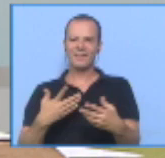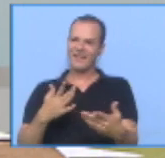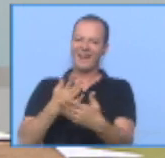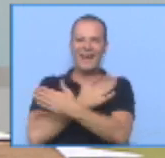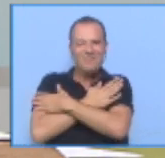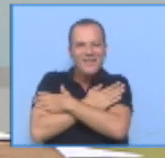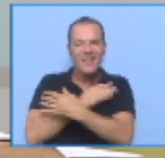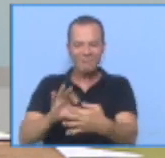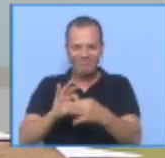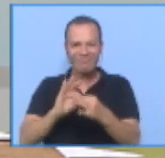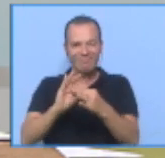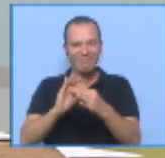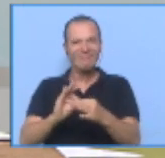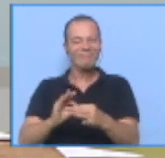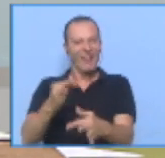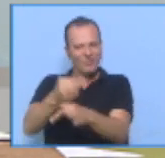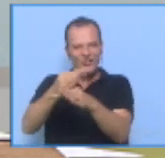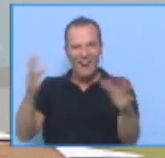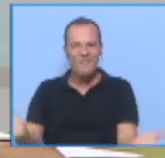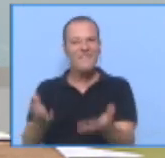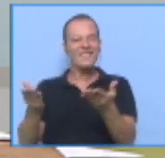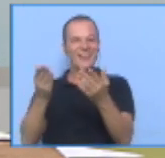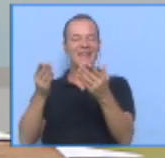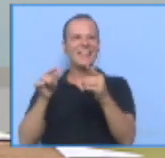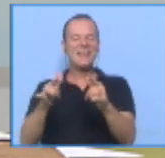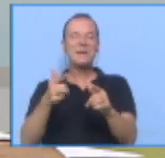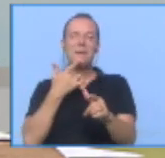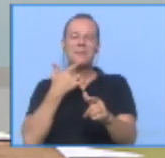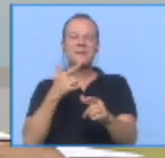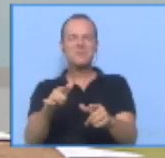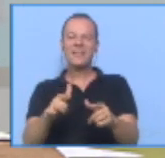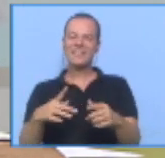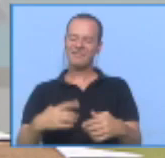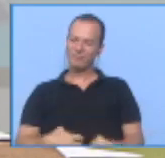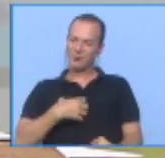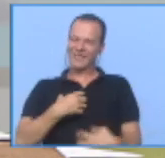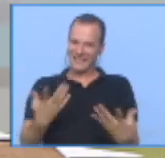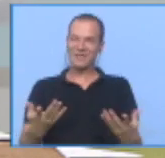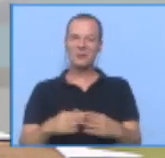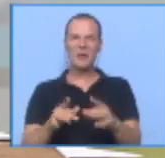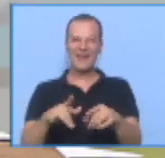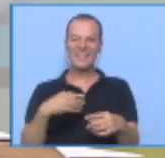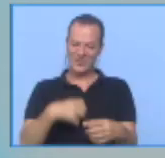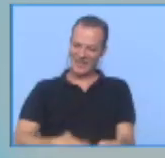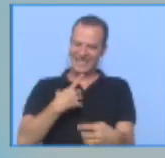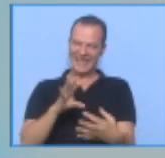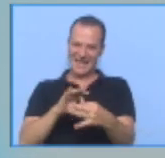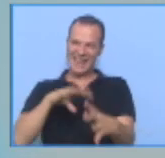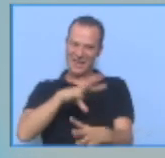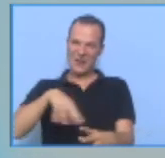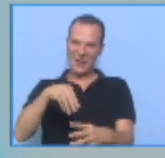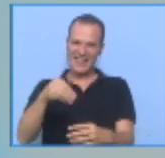amizade, de percebermos um bocadinho, vamos falar nisso, percebermos um bocadinho esta pertença à terra. Vamos logo aí,